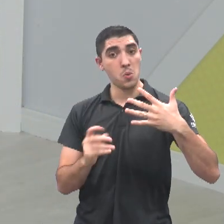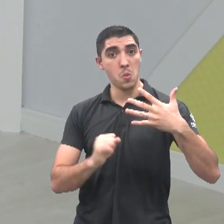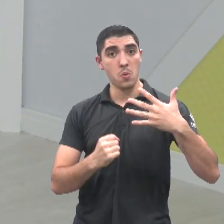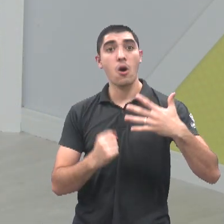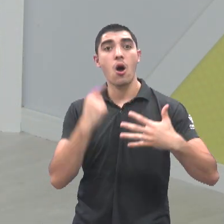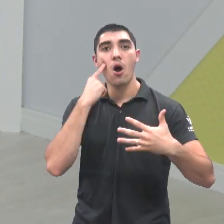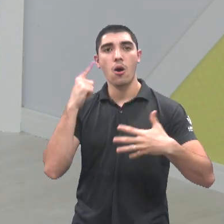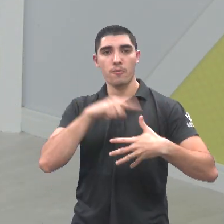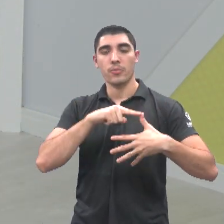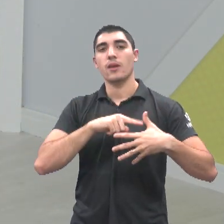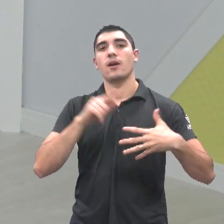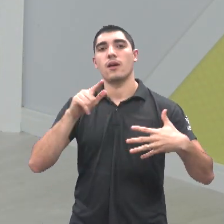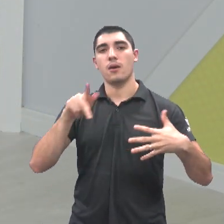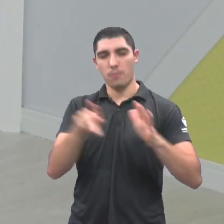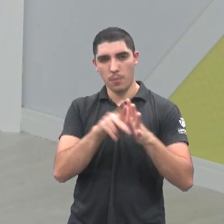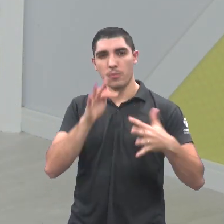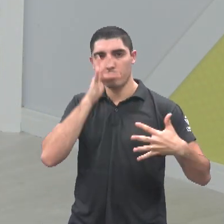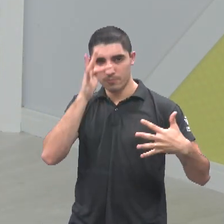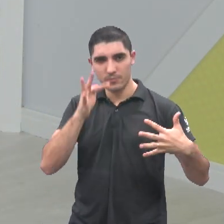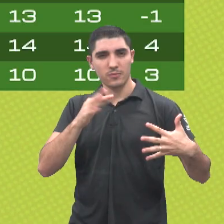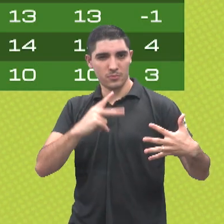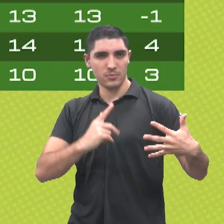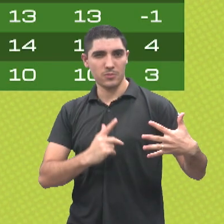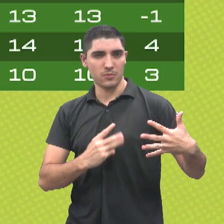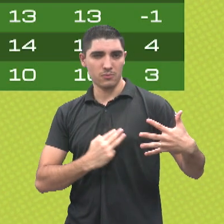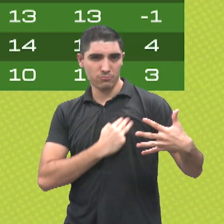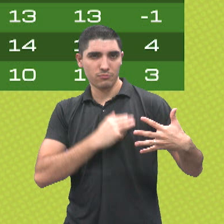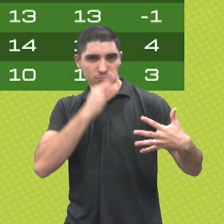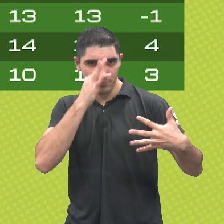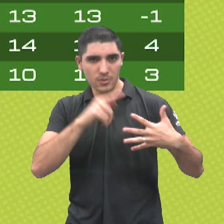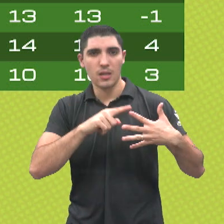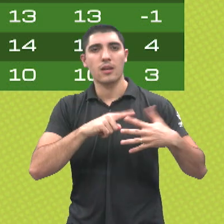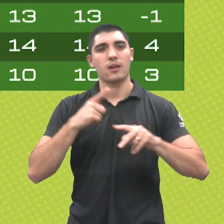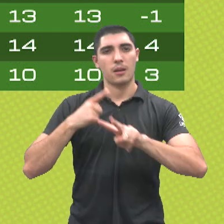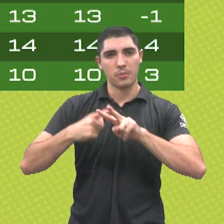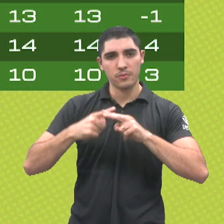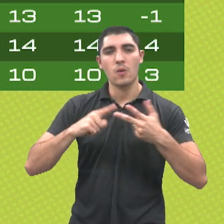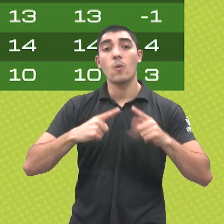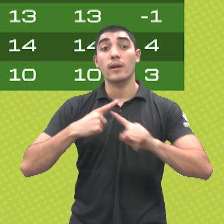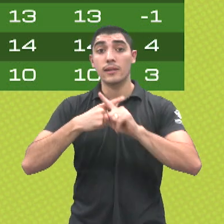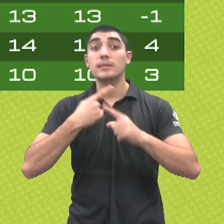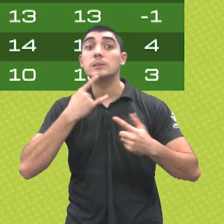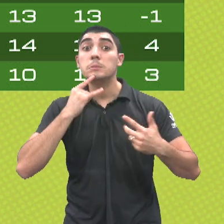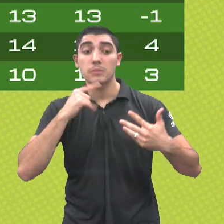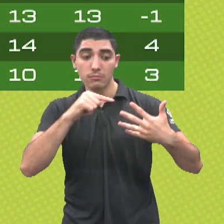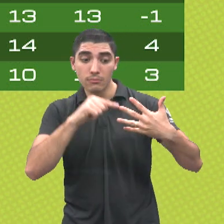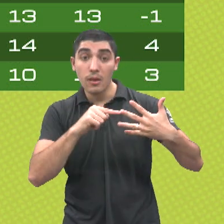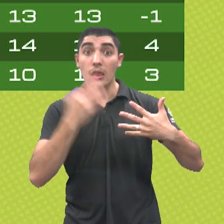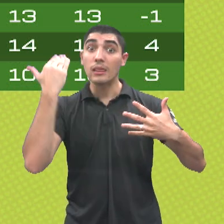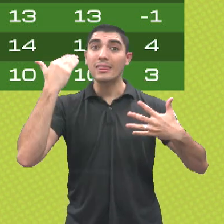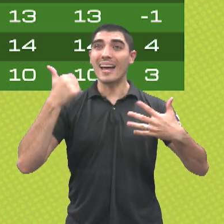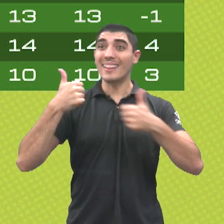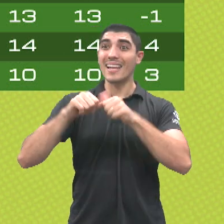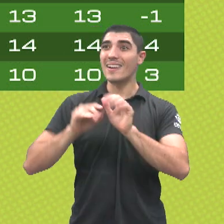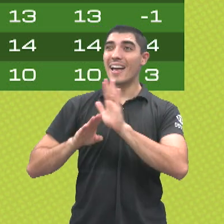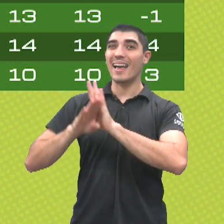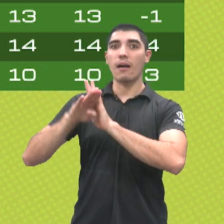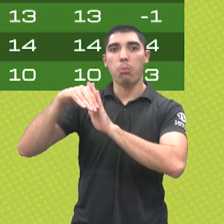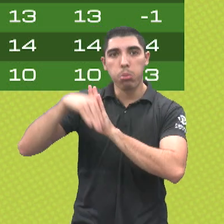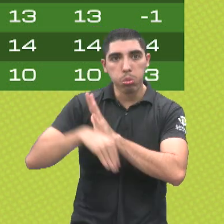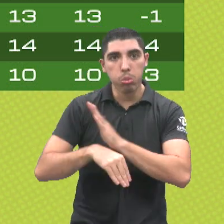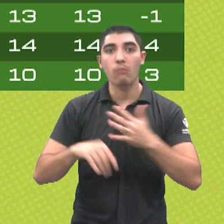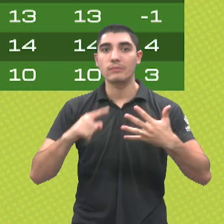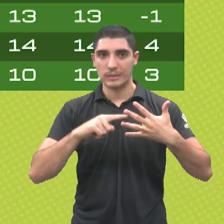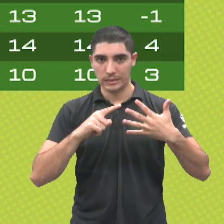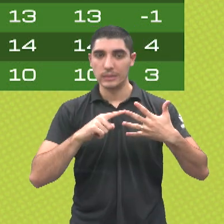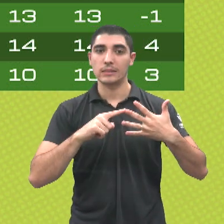líder. Capivariano agora assumiu a vice-liderança com 21, o 15 de Piracicaba, que também está oscilando muito e é o próximo adversário do